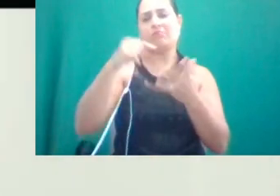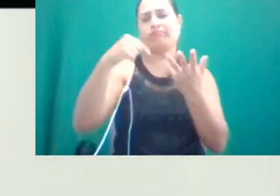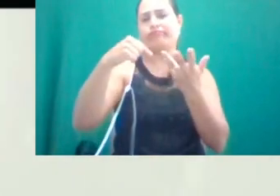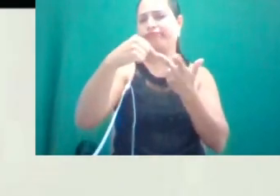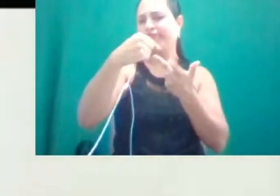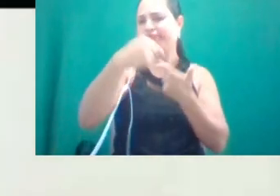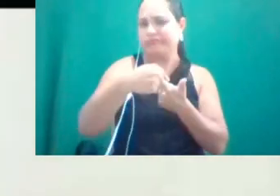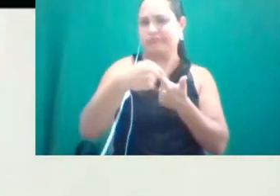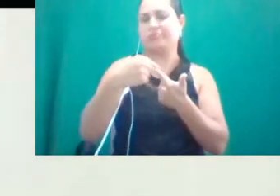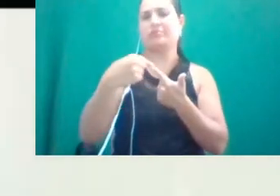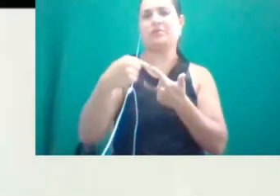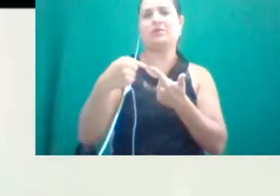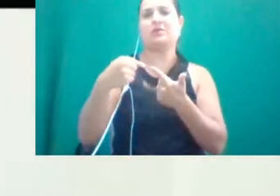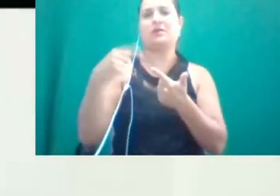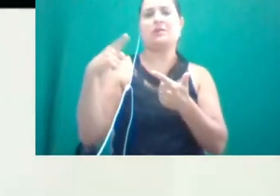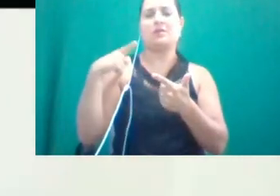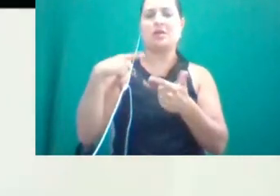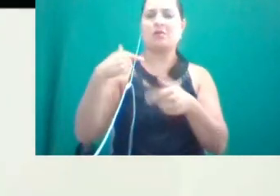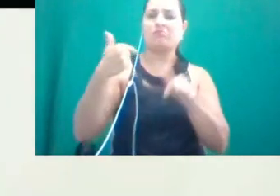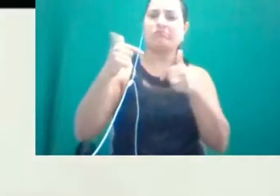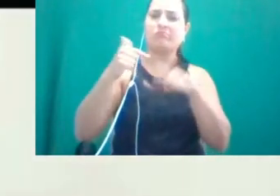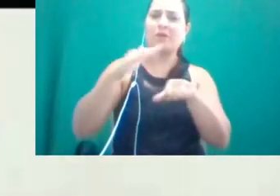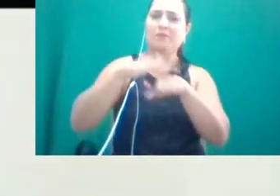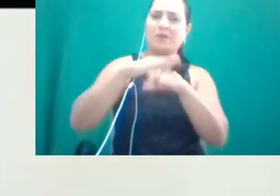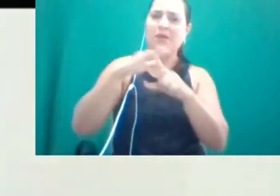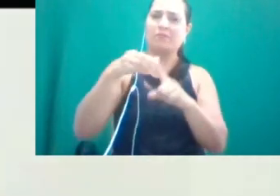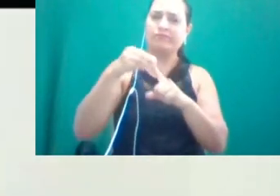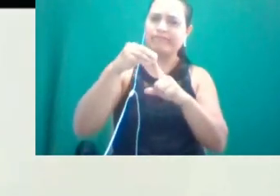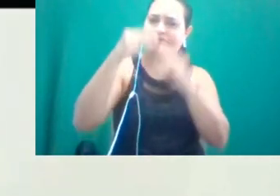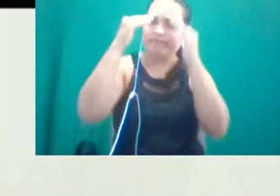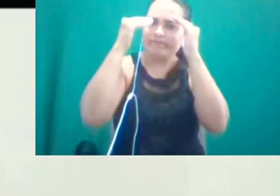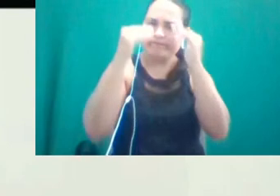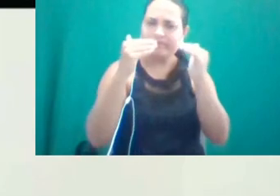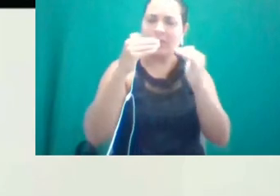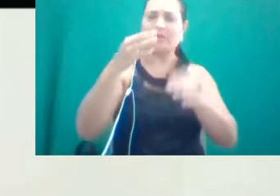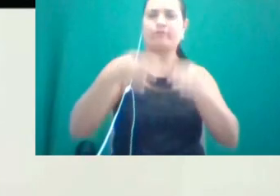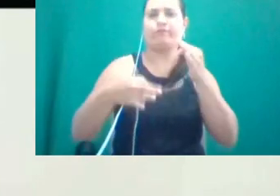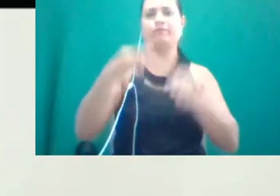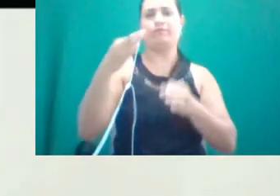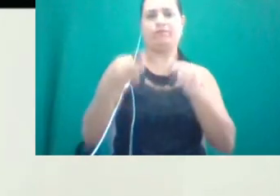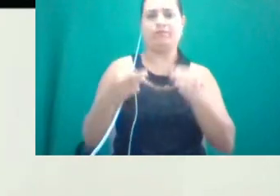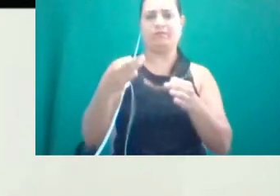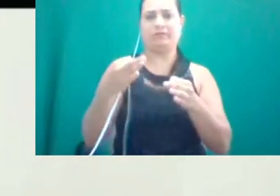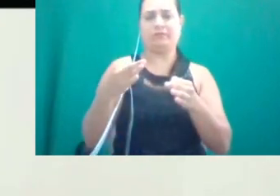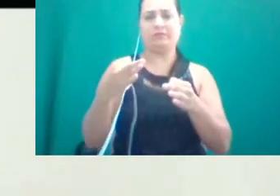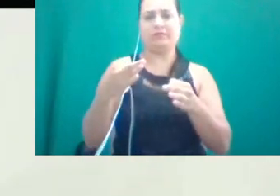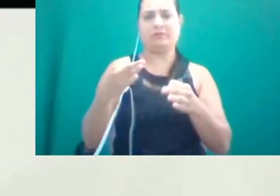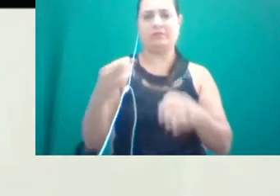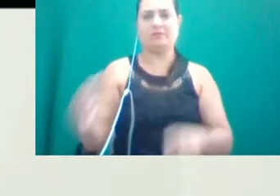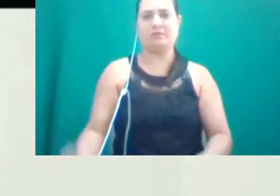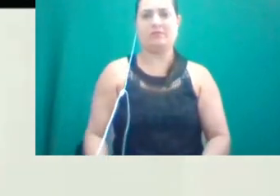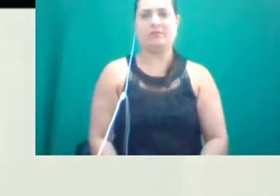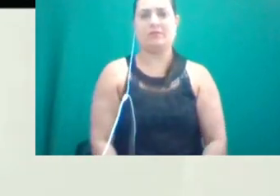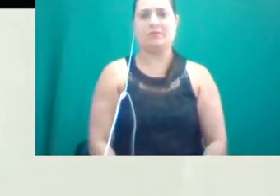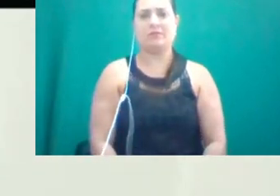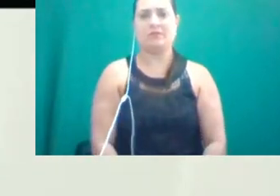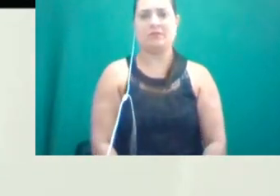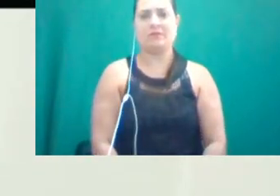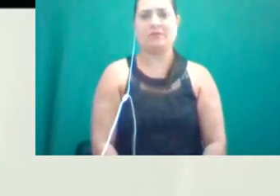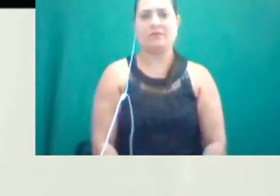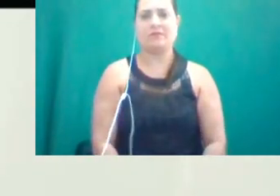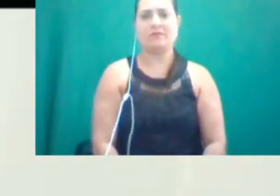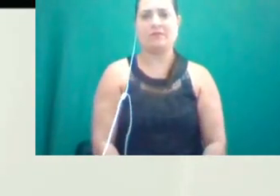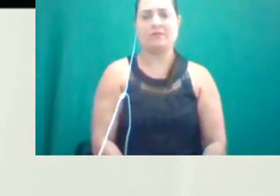pessoas. Comprometo-me perante a comunidade, aceitar o desafio de